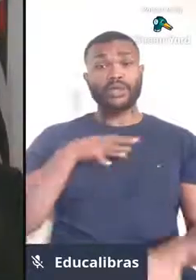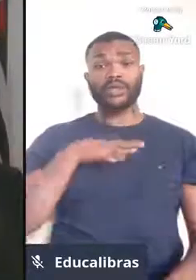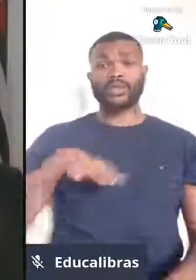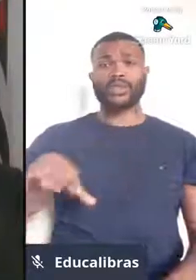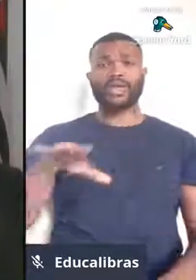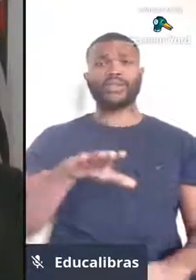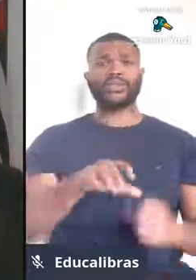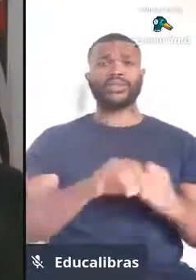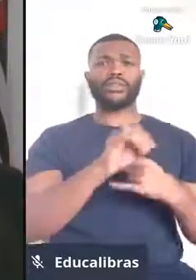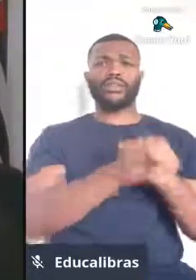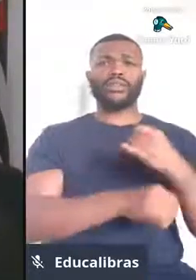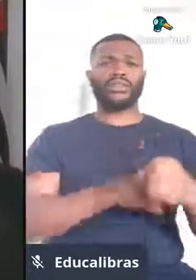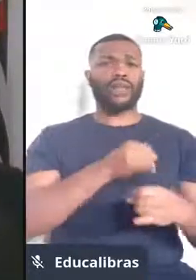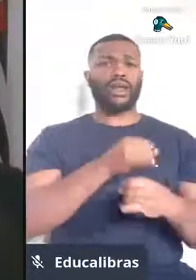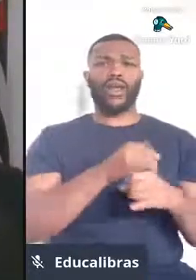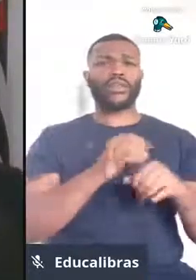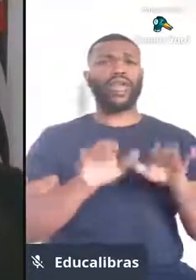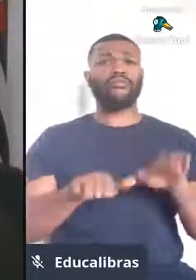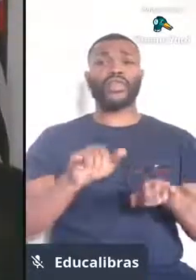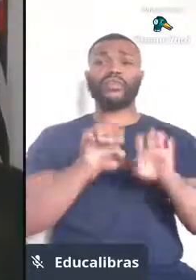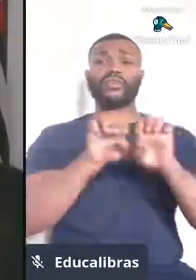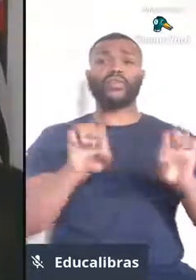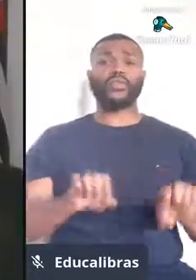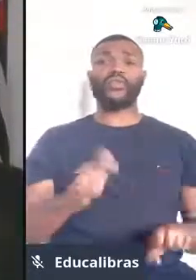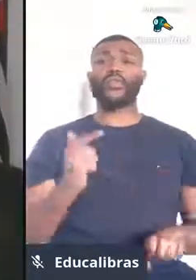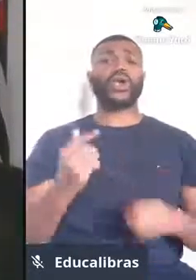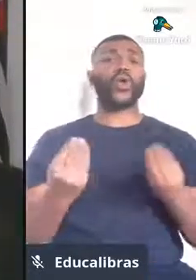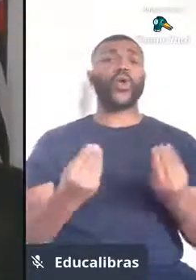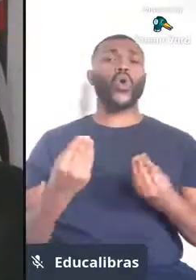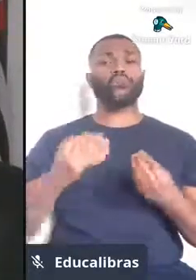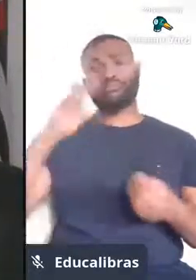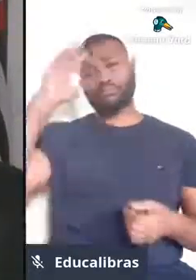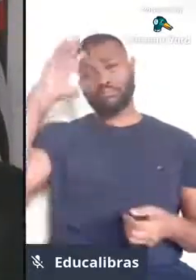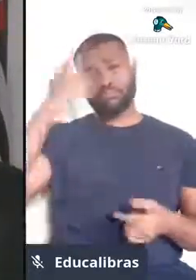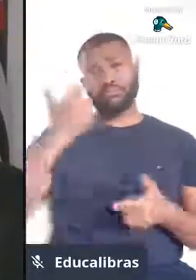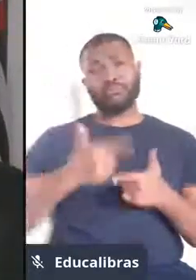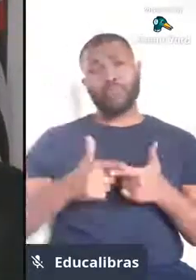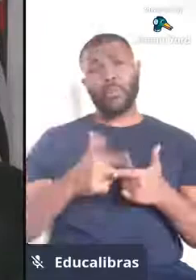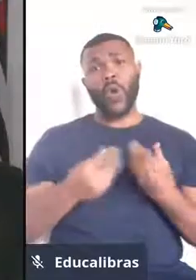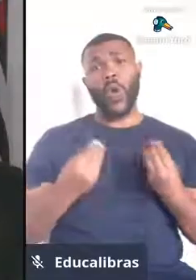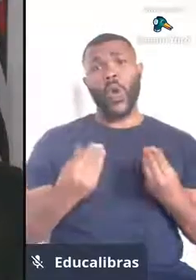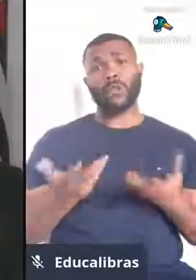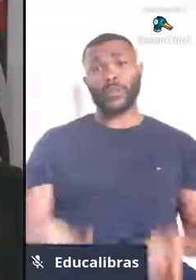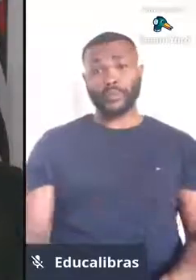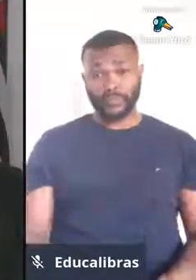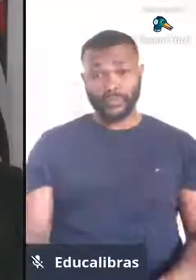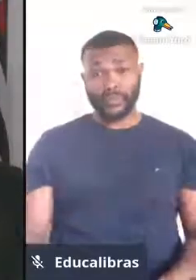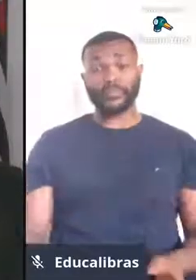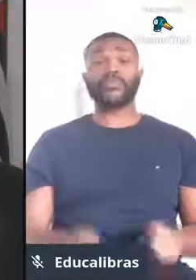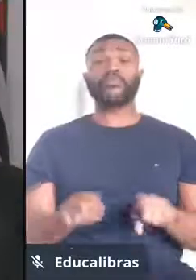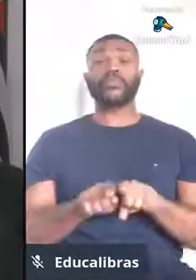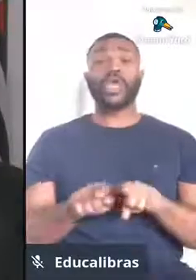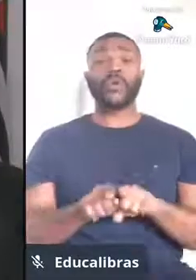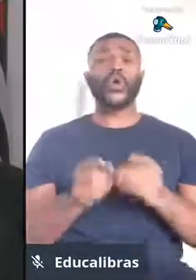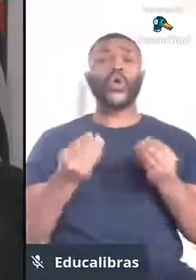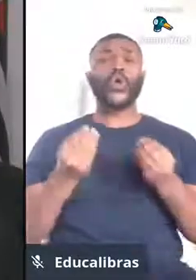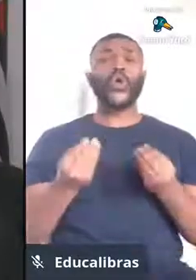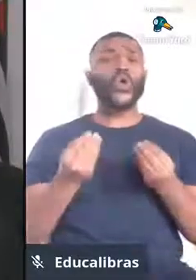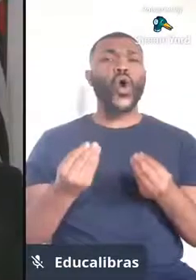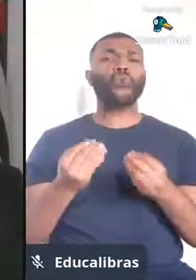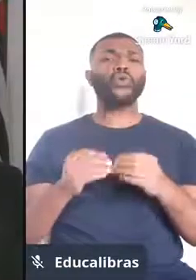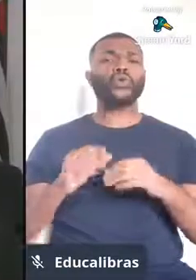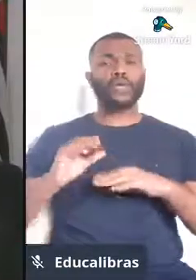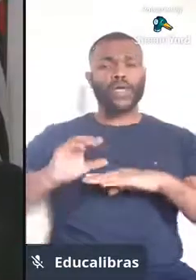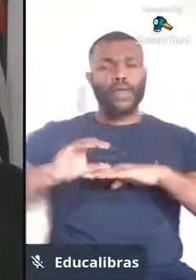existe a estrutura. Como é que eles estão resolvendo esses problemas, né? Como é que é feita a distribuição de renda? Como é que é feita a distribuição